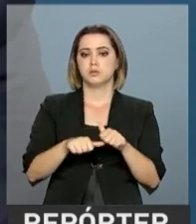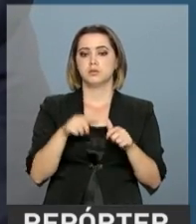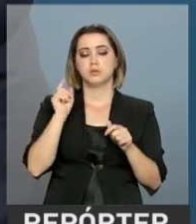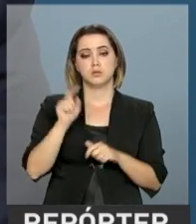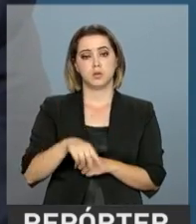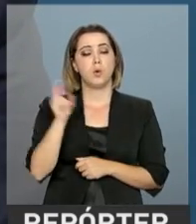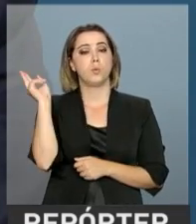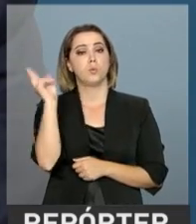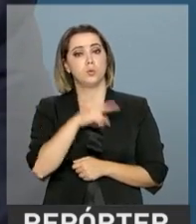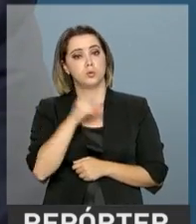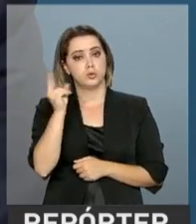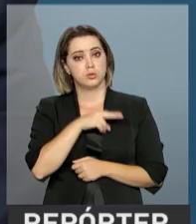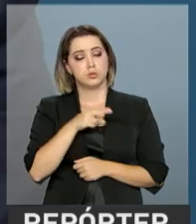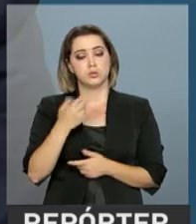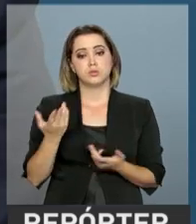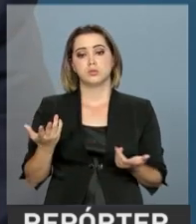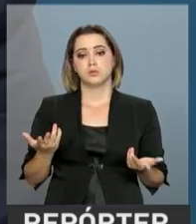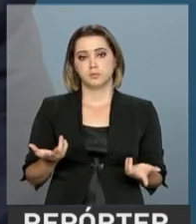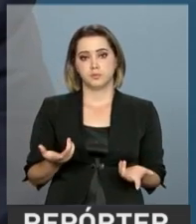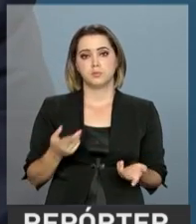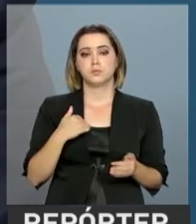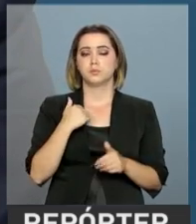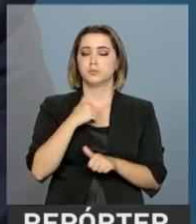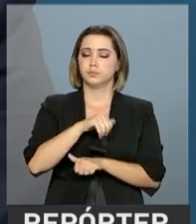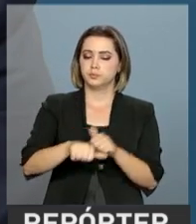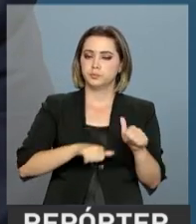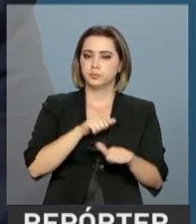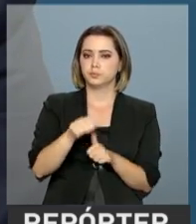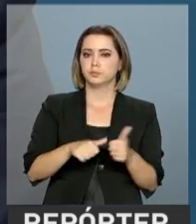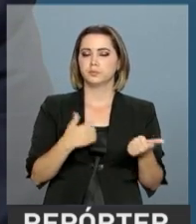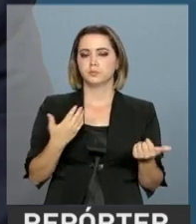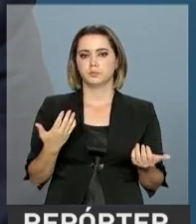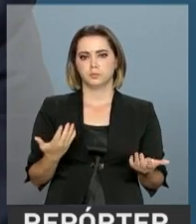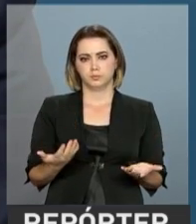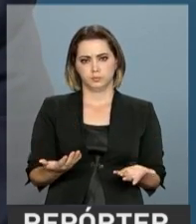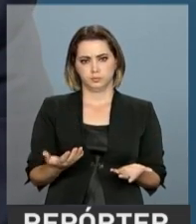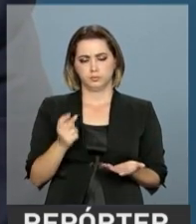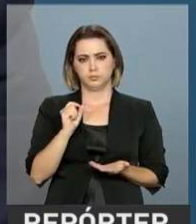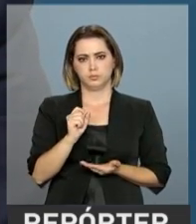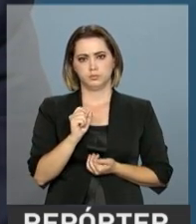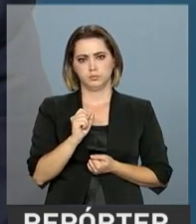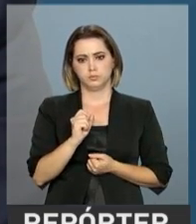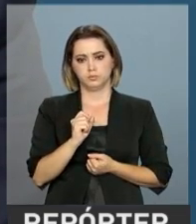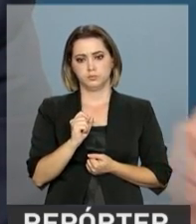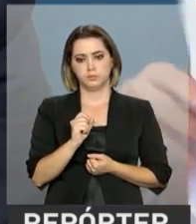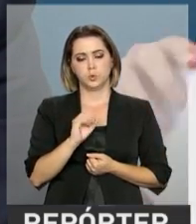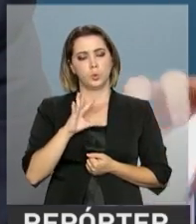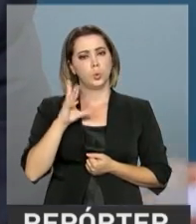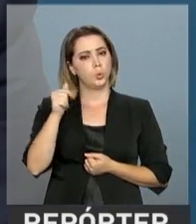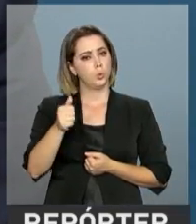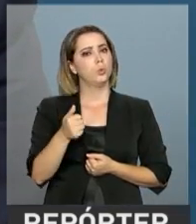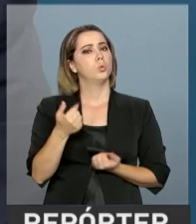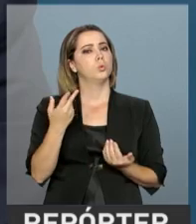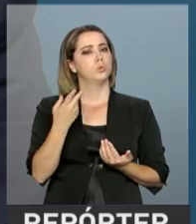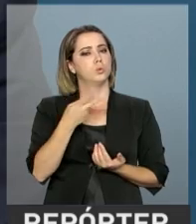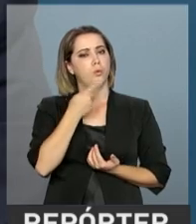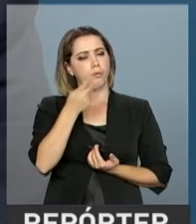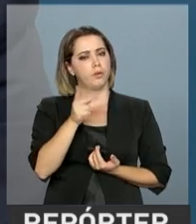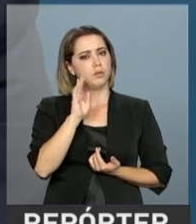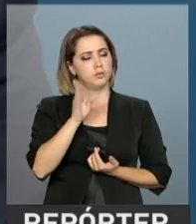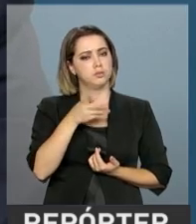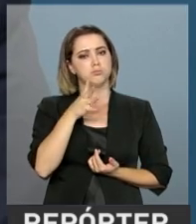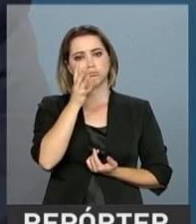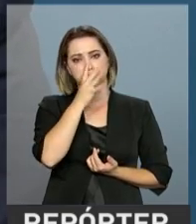é urgente eh que se mude né que se mude Ah e tudo isto convenhamos é interessante